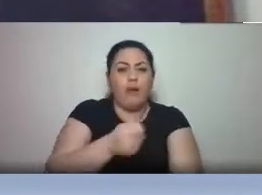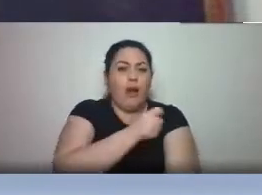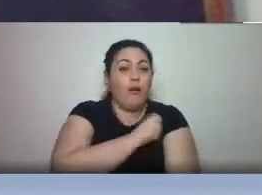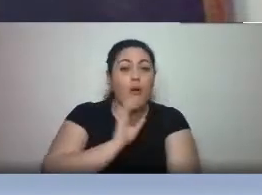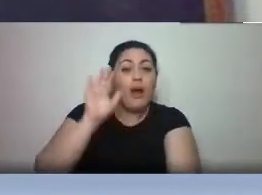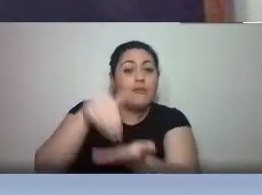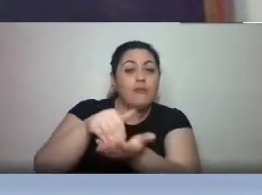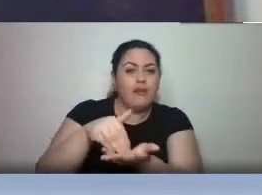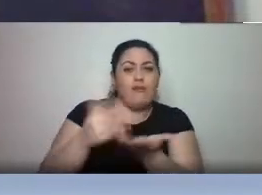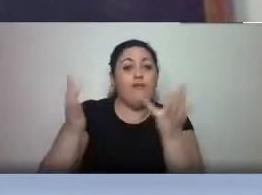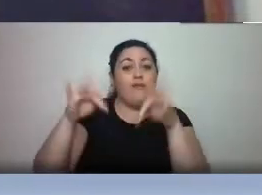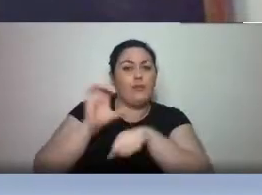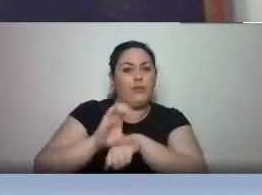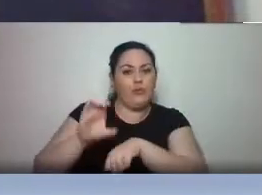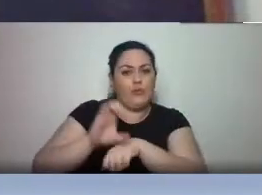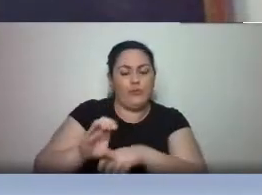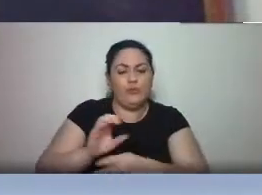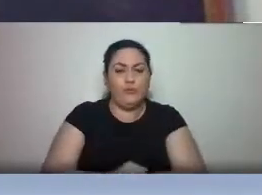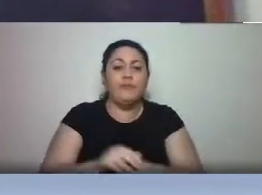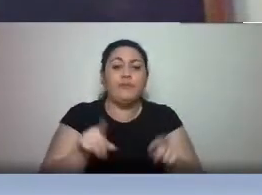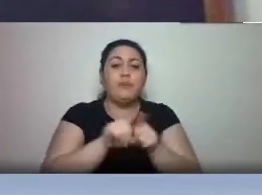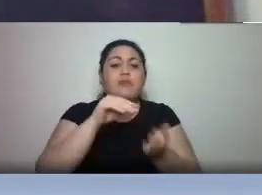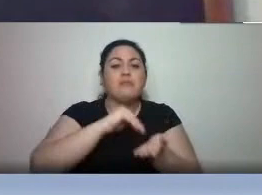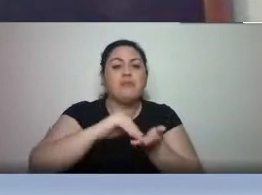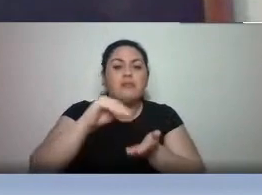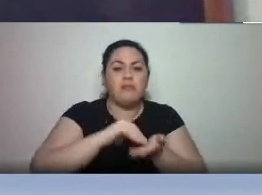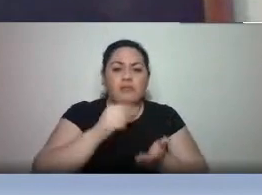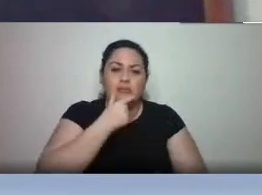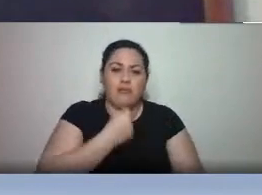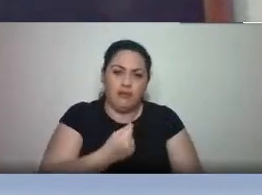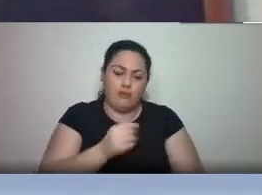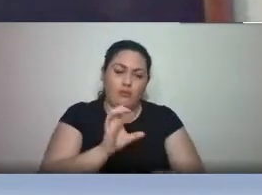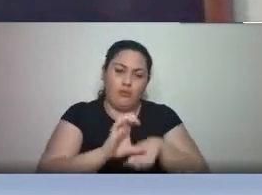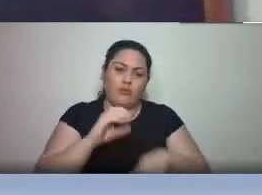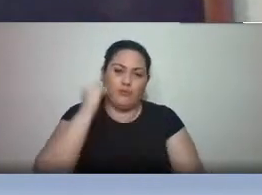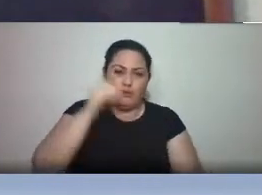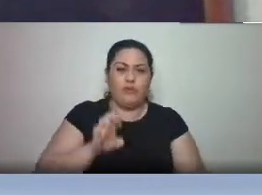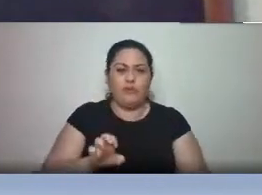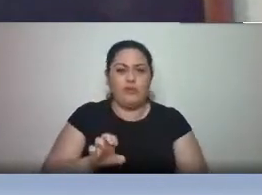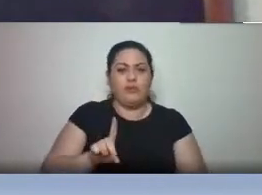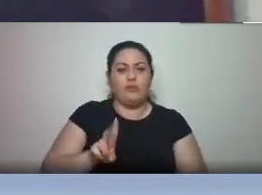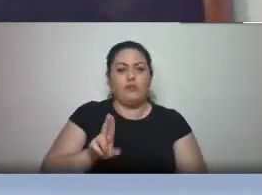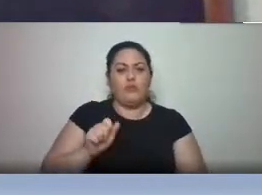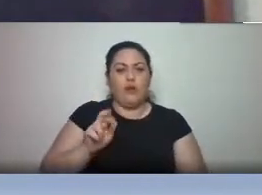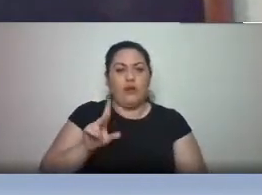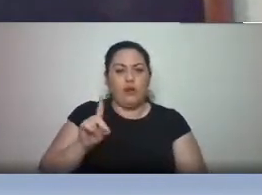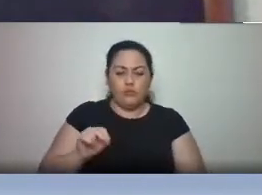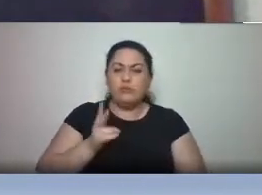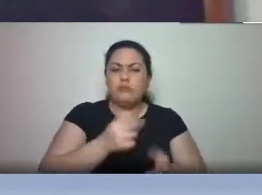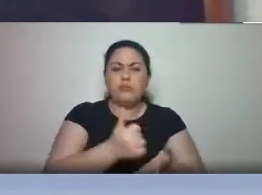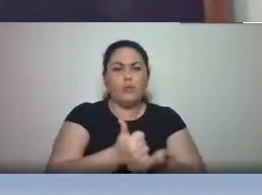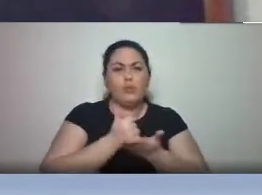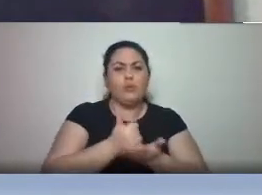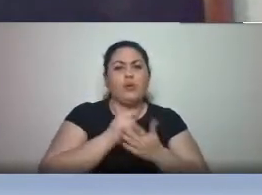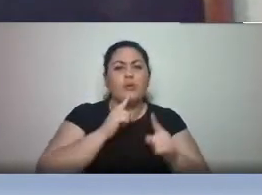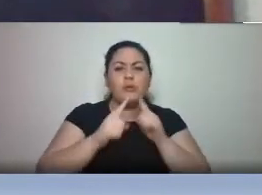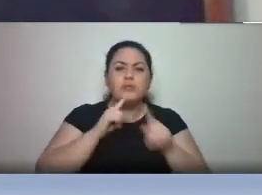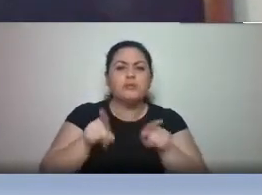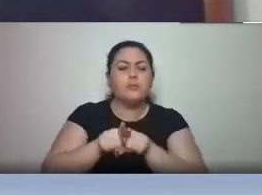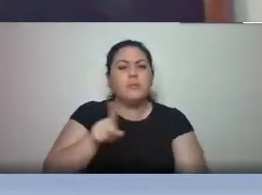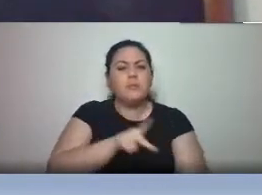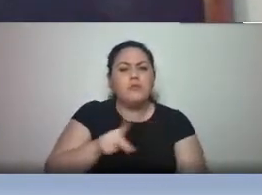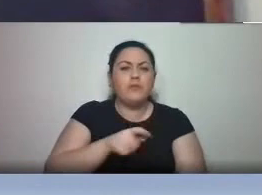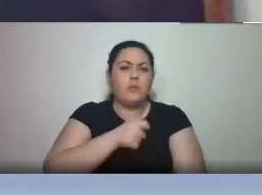secretário do curso de psicologia, Eduardo Sortica, em seu constante, incansável apoio à coordenação, aos professores,